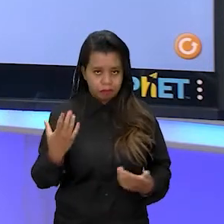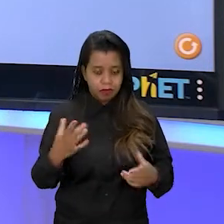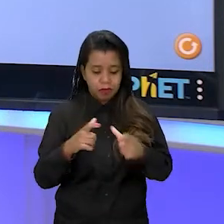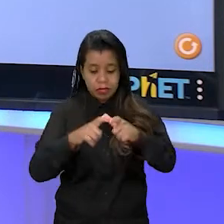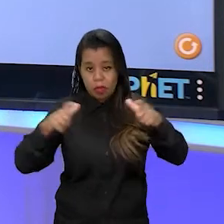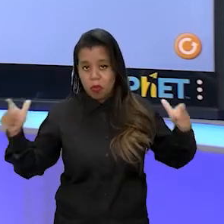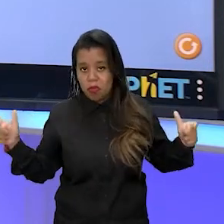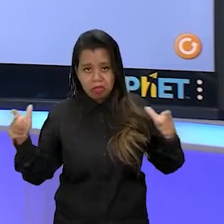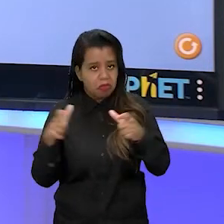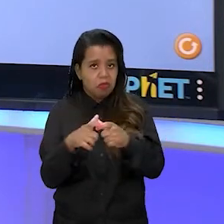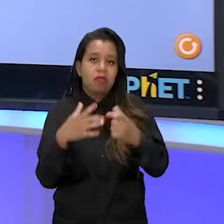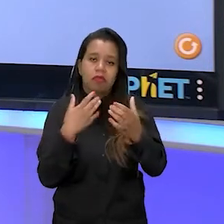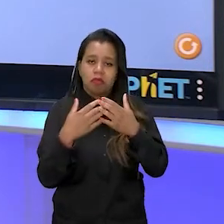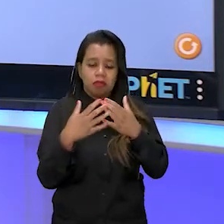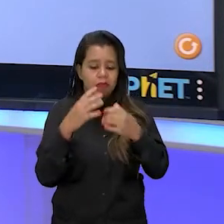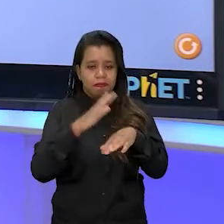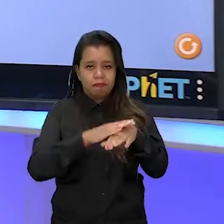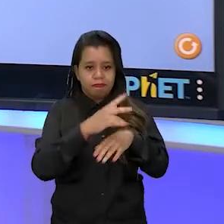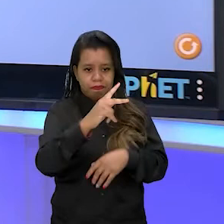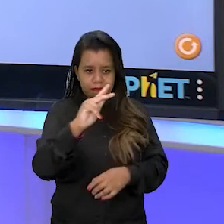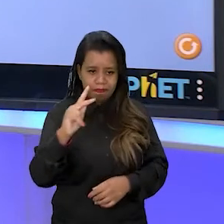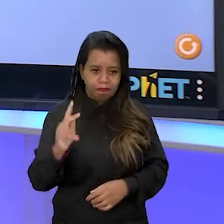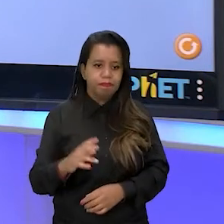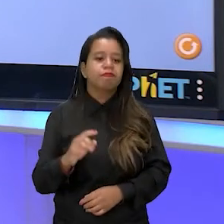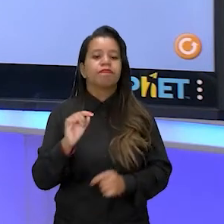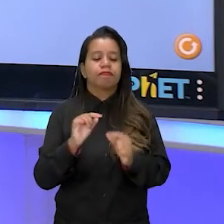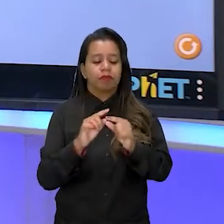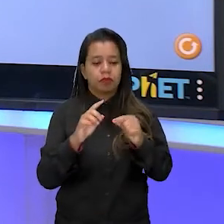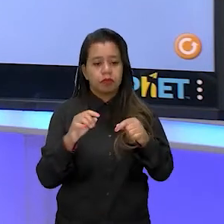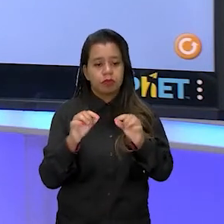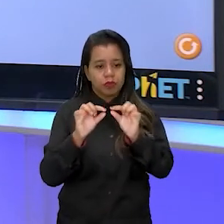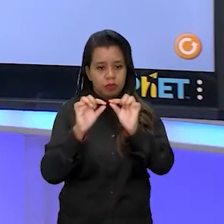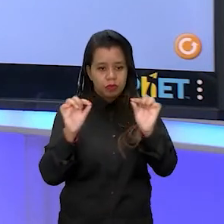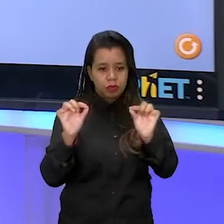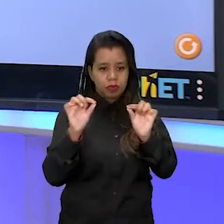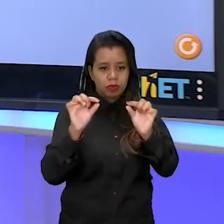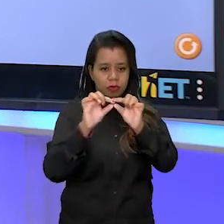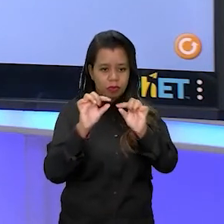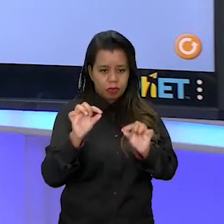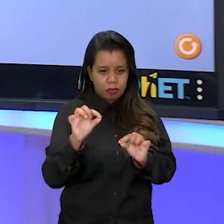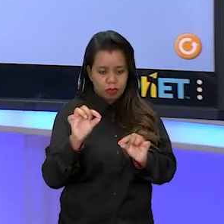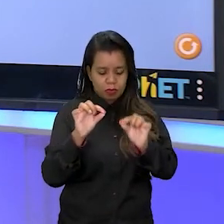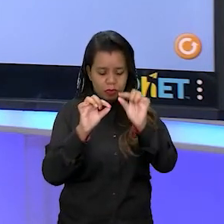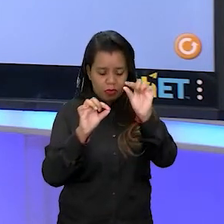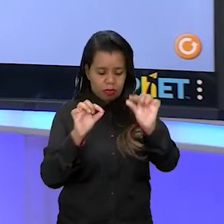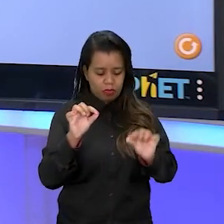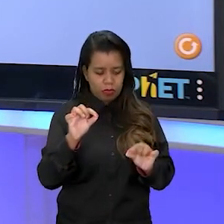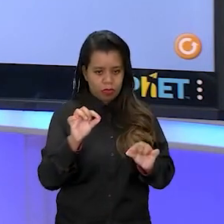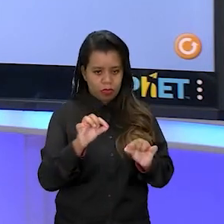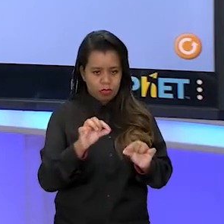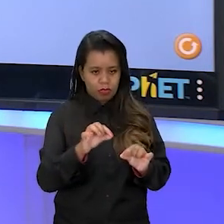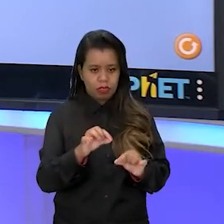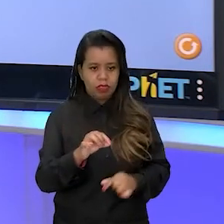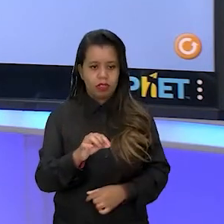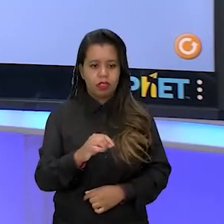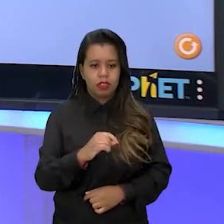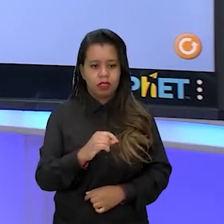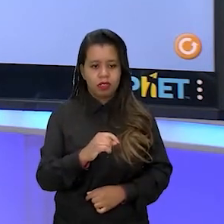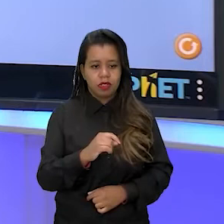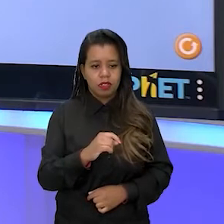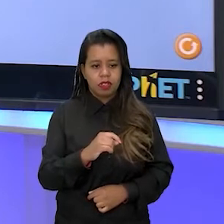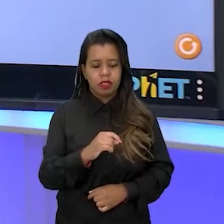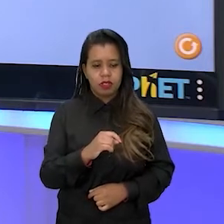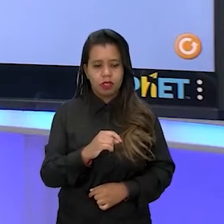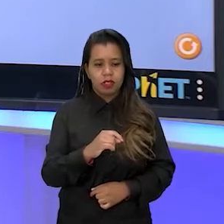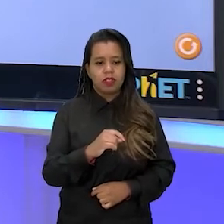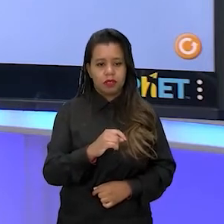Beleza? Ó, vou pôr mais um fio, ó. Anexa o vermelhinho com o pretinho, você pode fazer aí uma